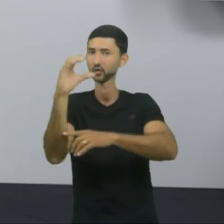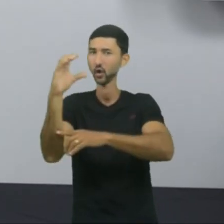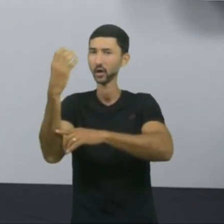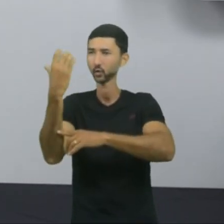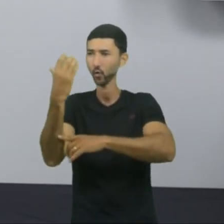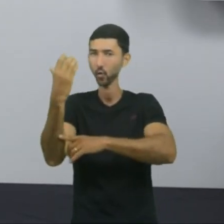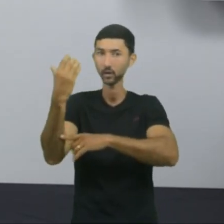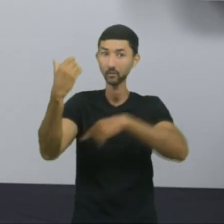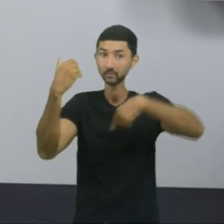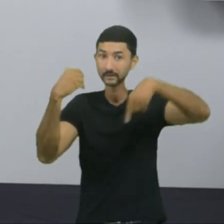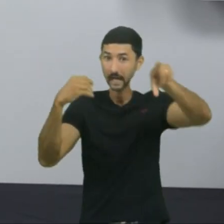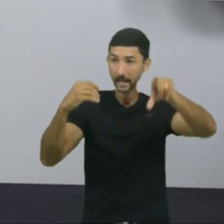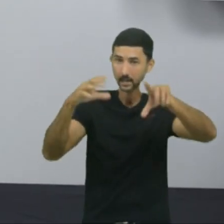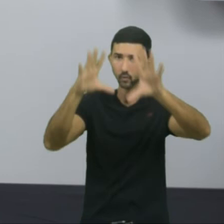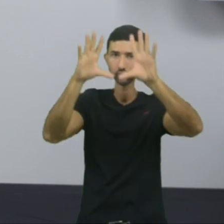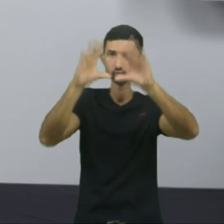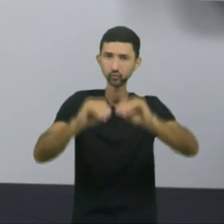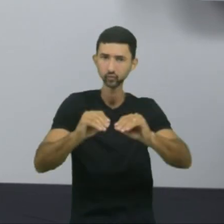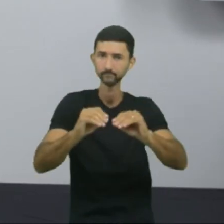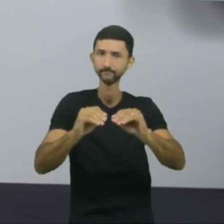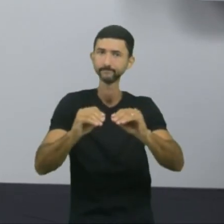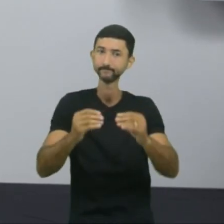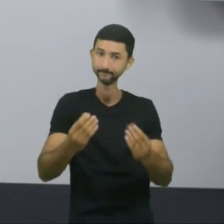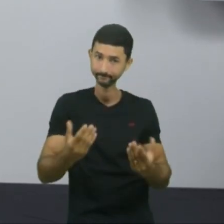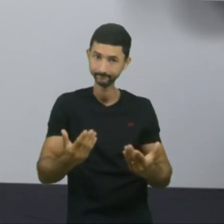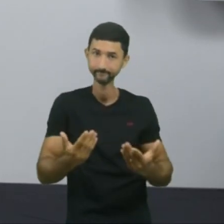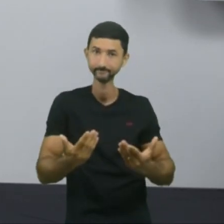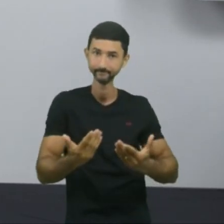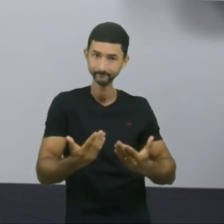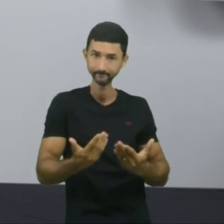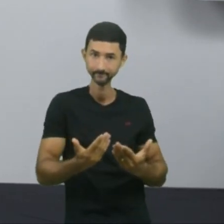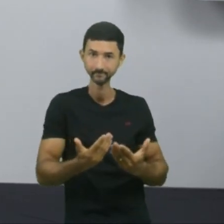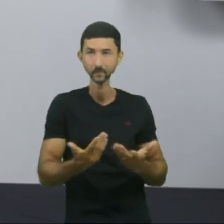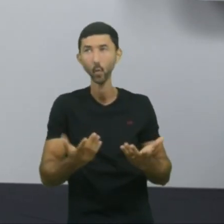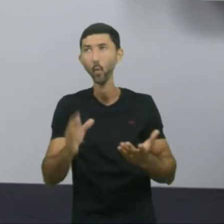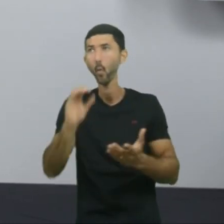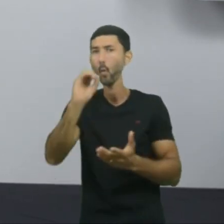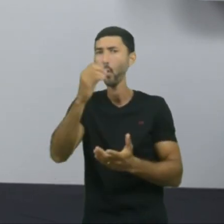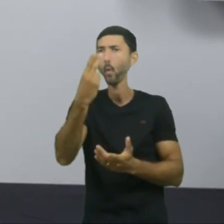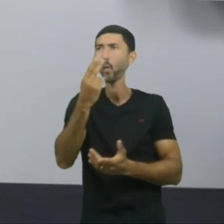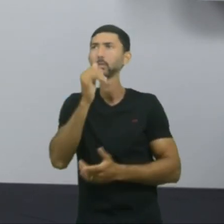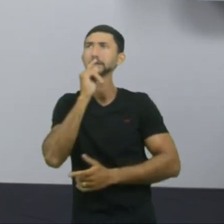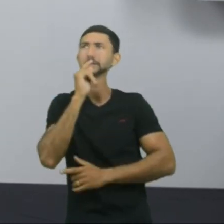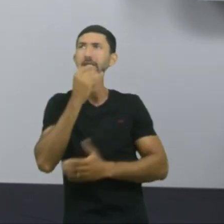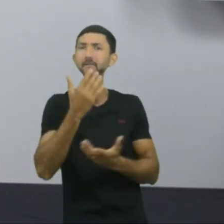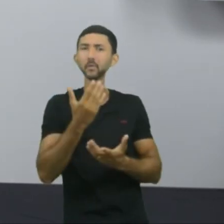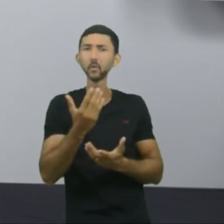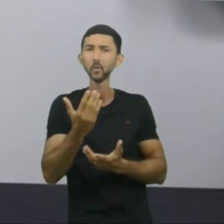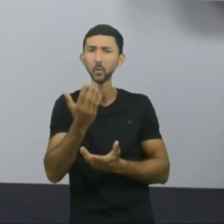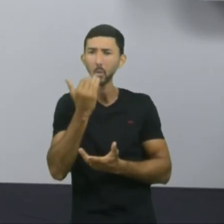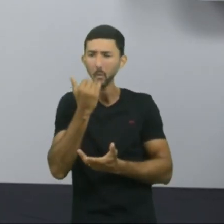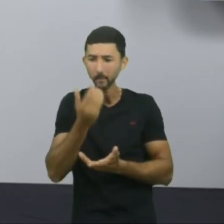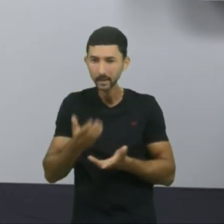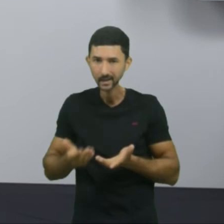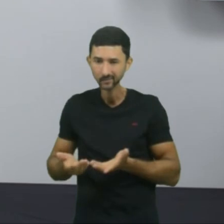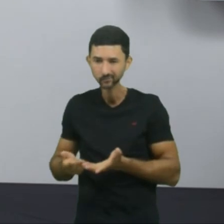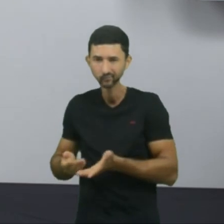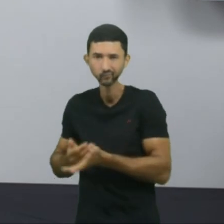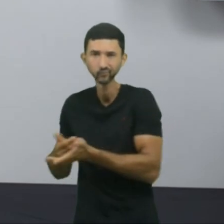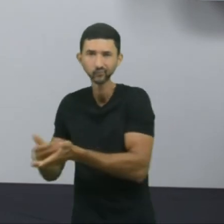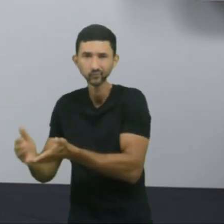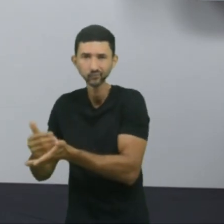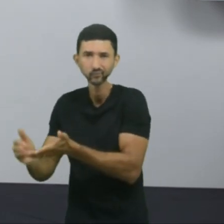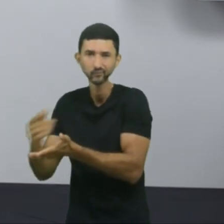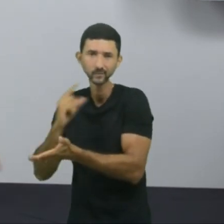naquele compartimento? Será que eu posso deixar de estragar, de deixar comida no prato, porque